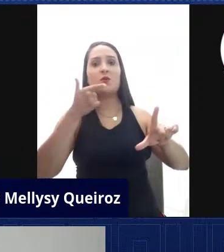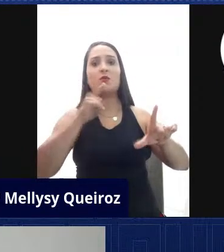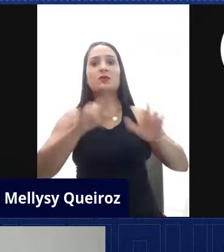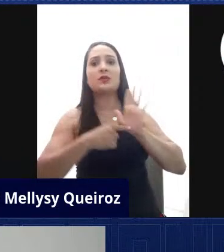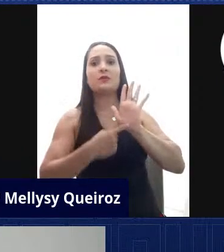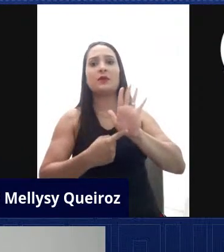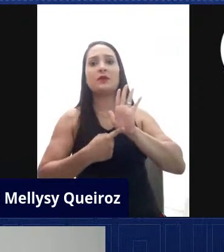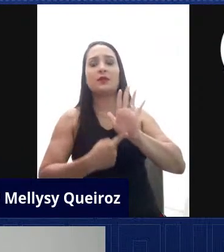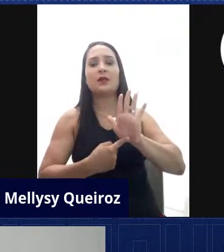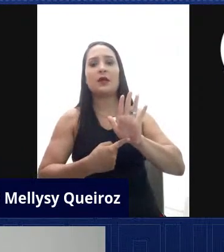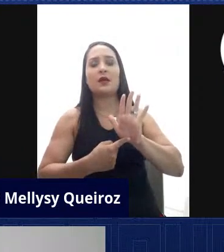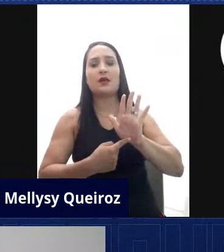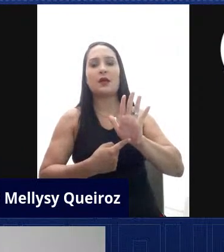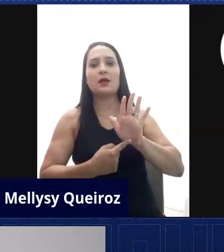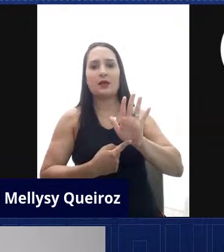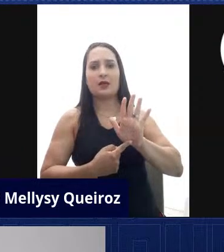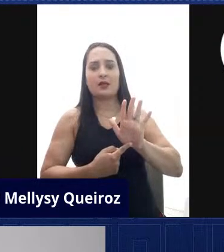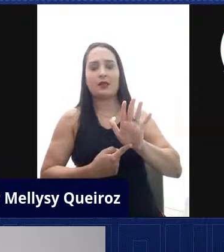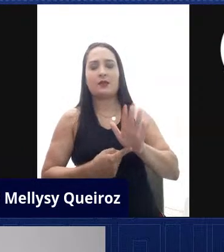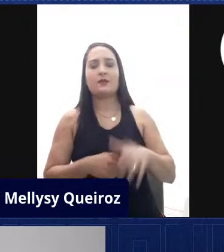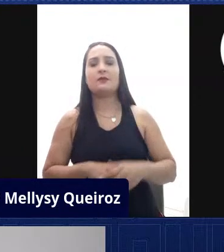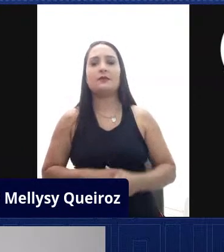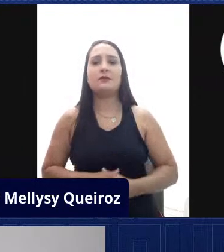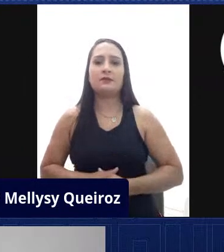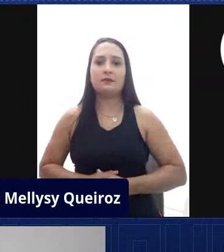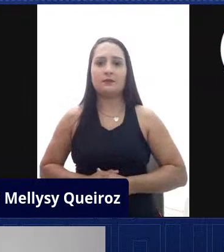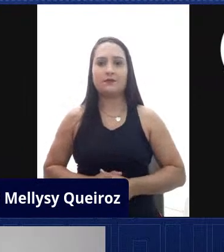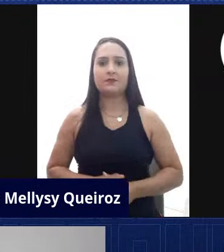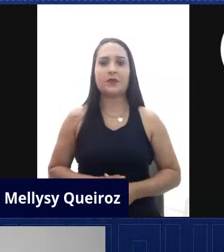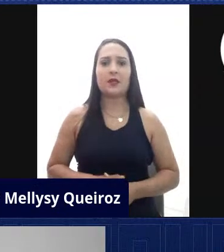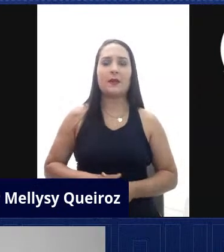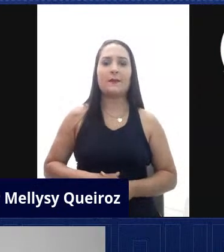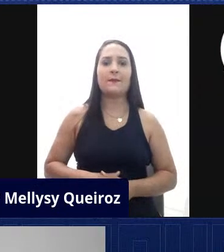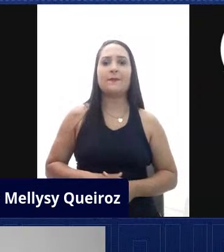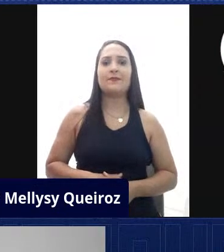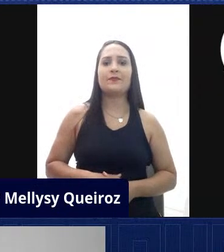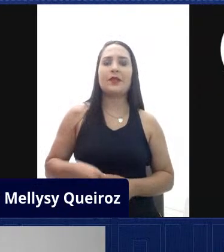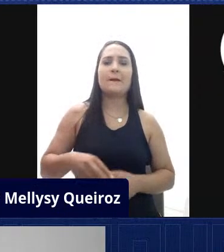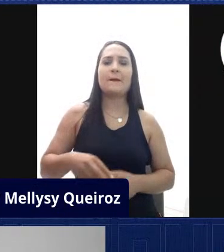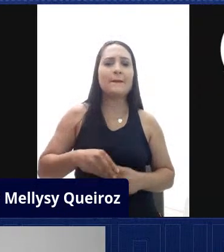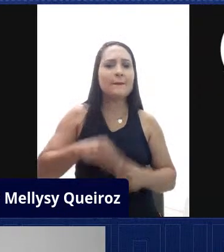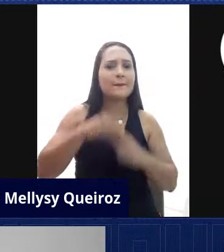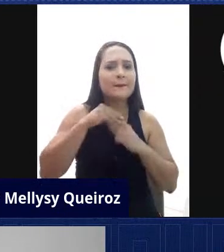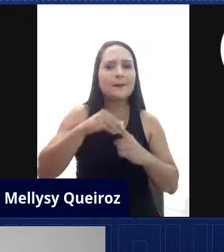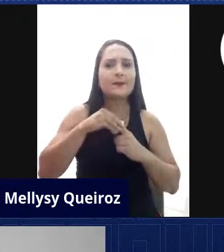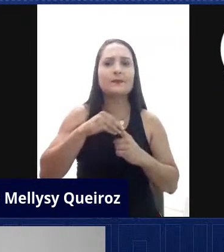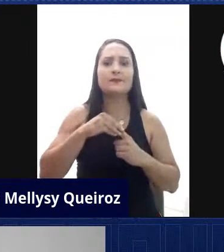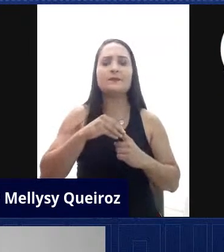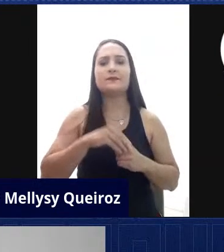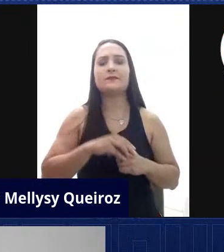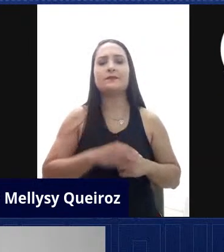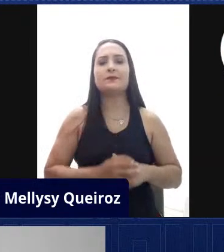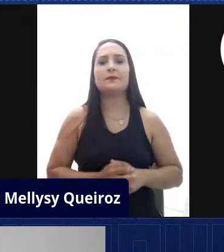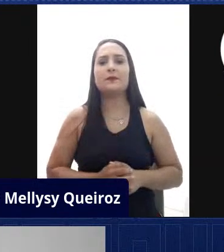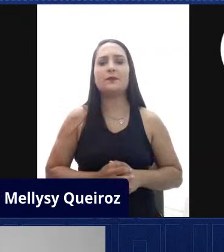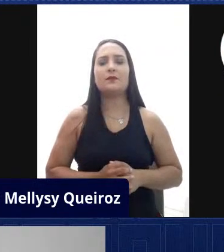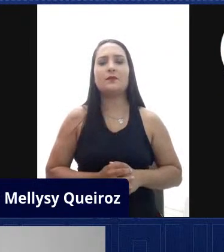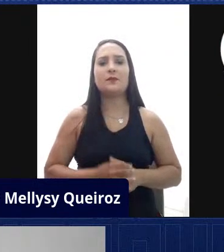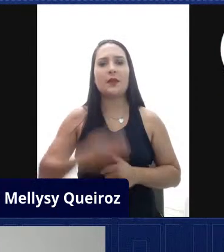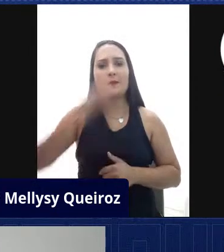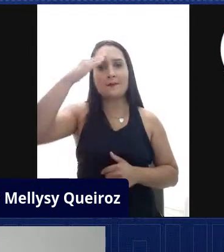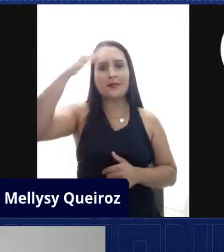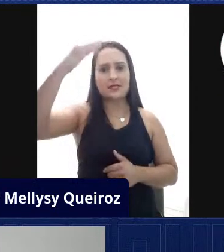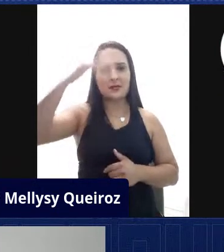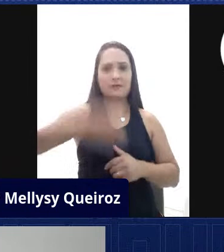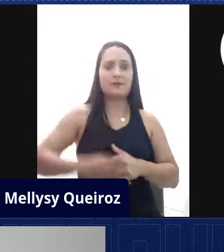principal mídia de divulgação do que a gente tem trabalhado. É uma campanha, como eu disse, que foi construída a